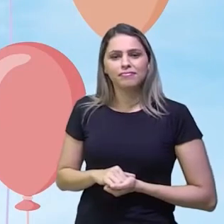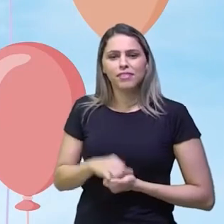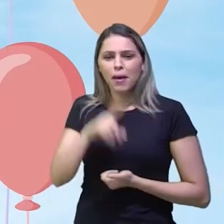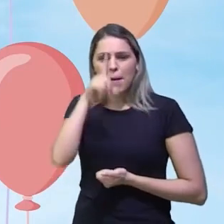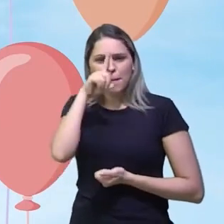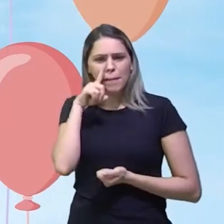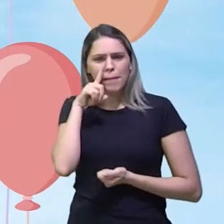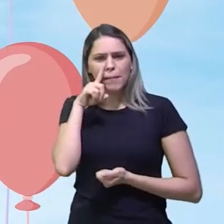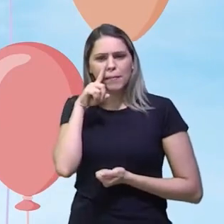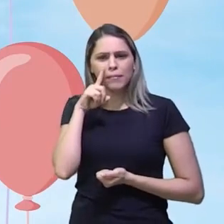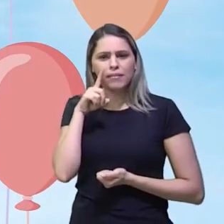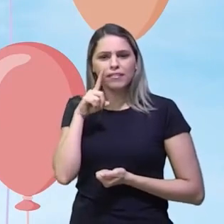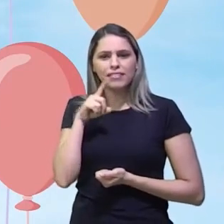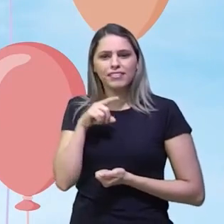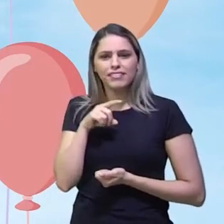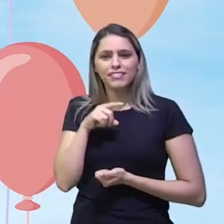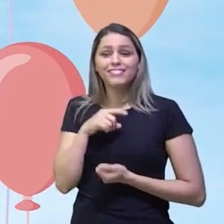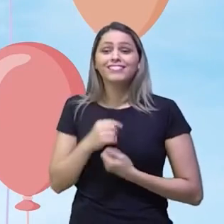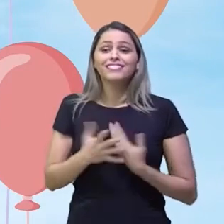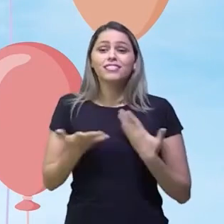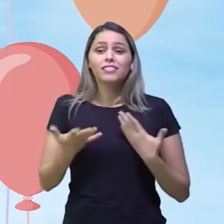aqui. Estoura, estoura.